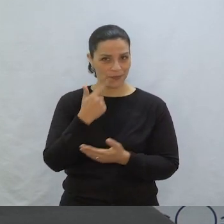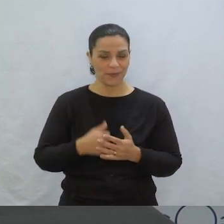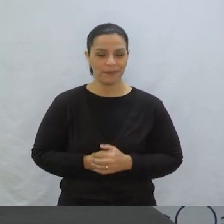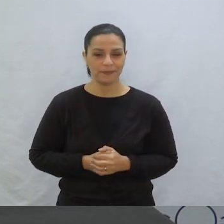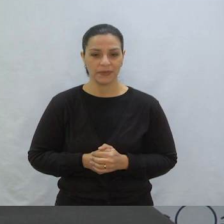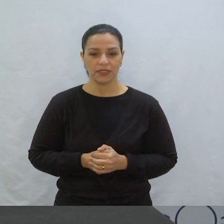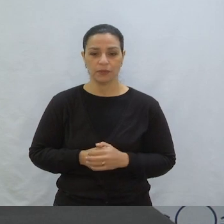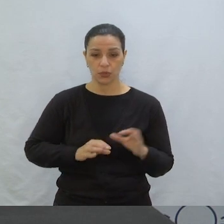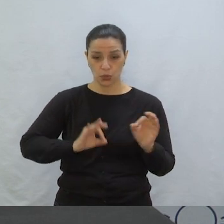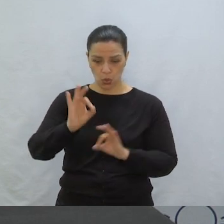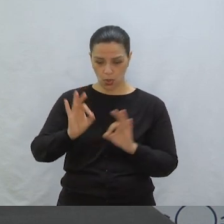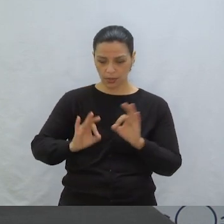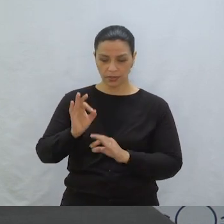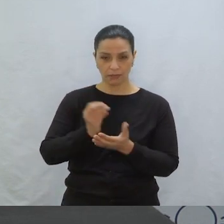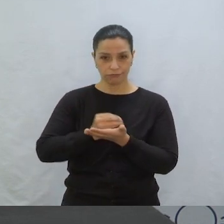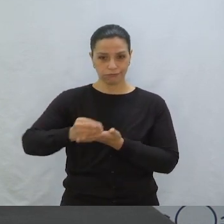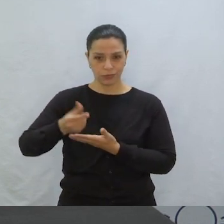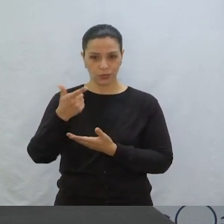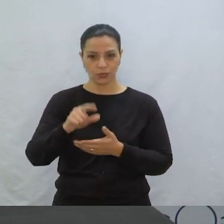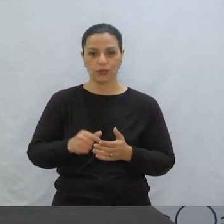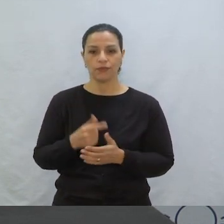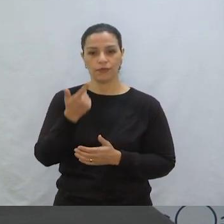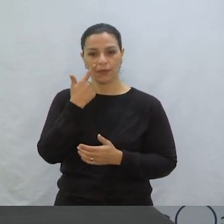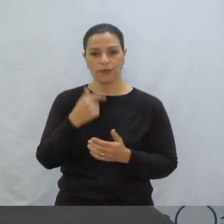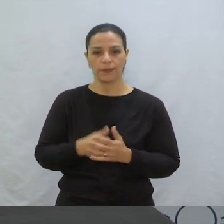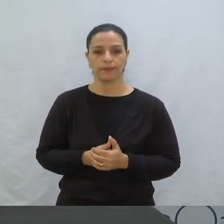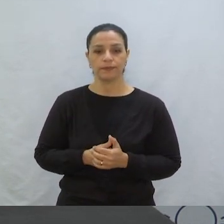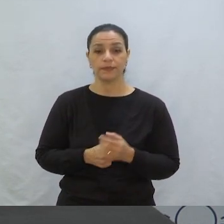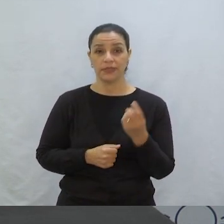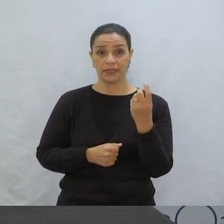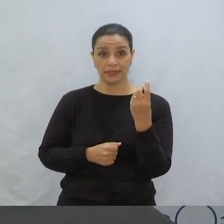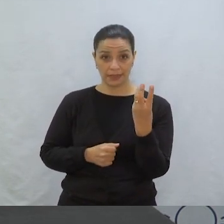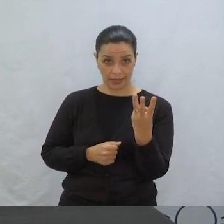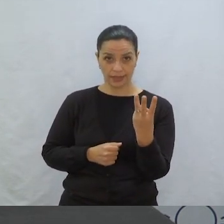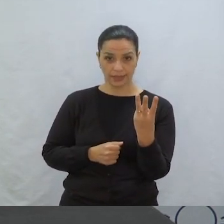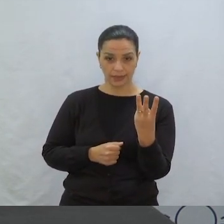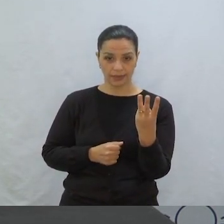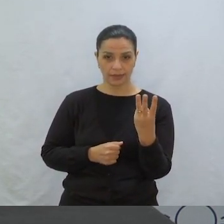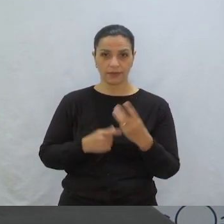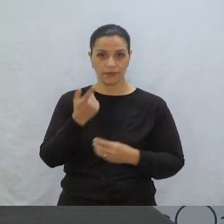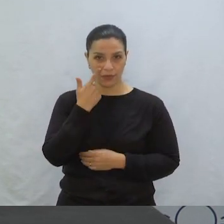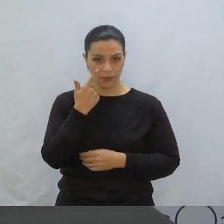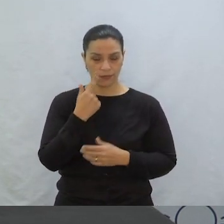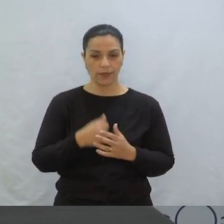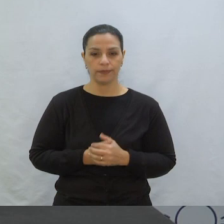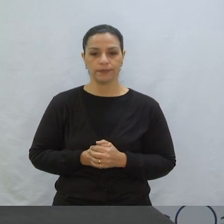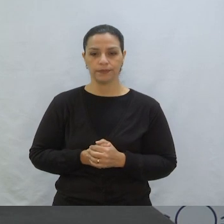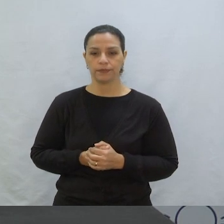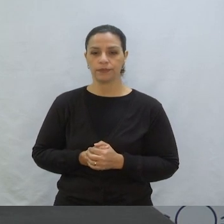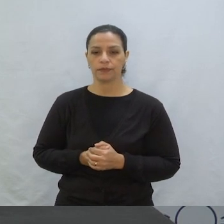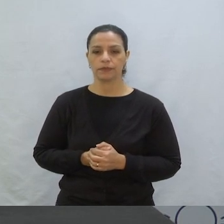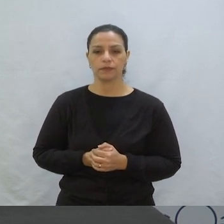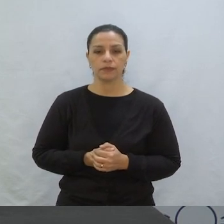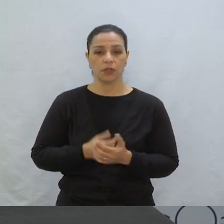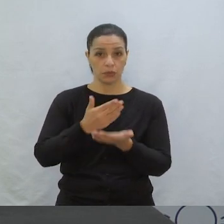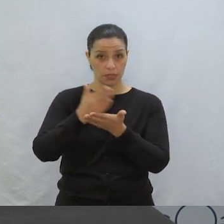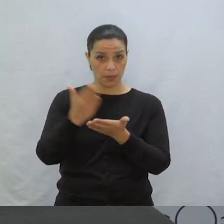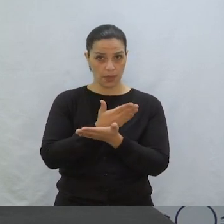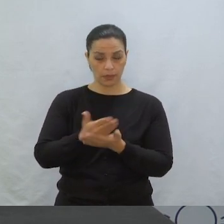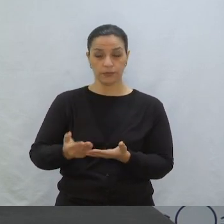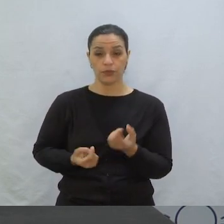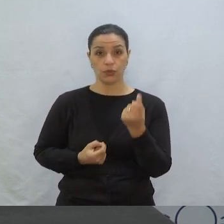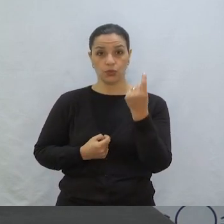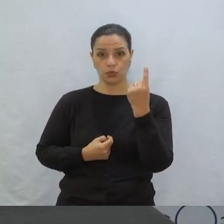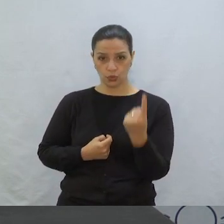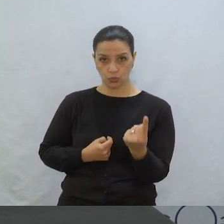Então, vamos lá. Deixa eu olhar as minhas tampinhas de novo. Vamos lá. 3. 3 tampinhas. Separando